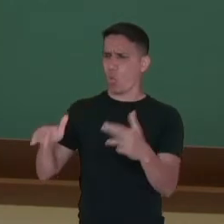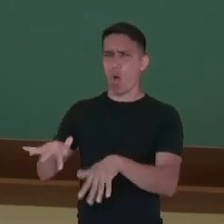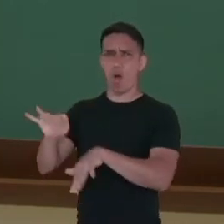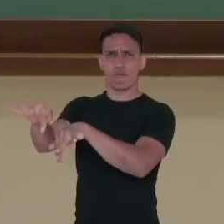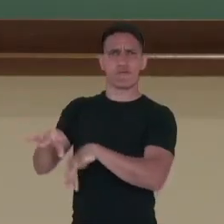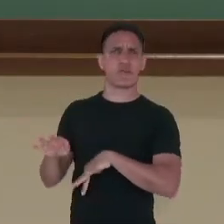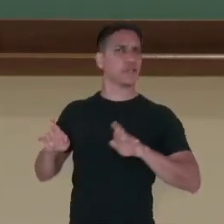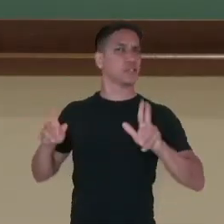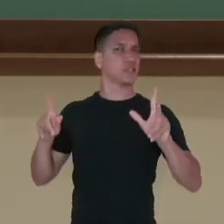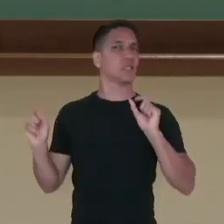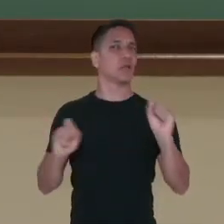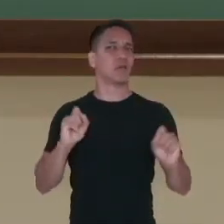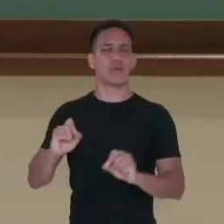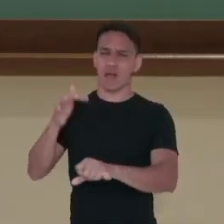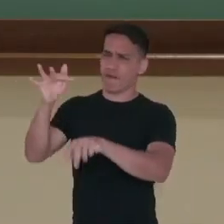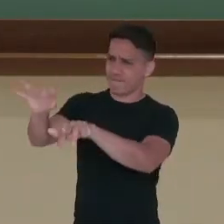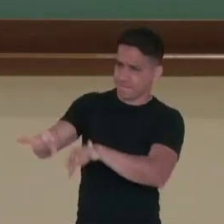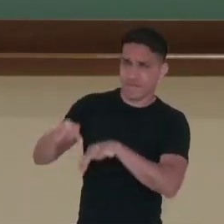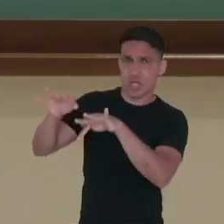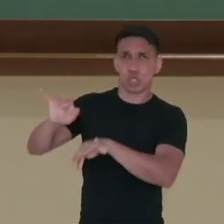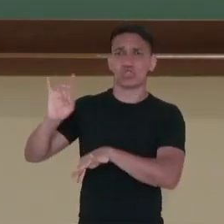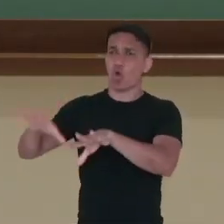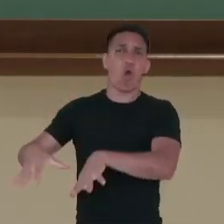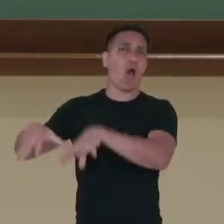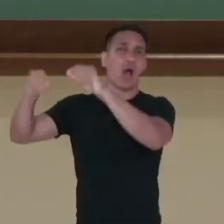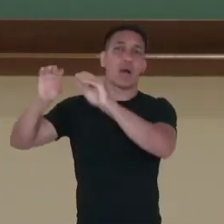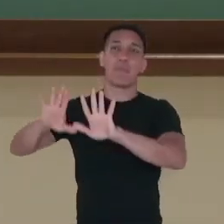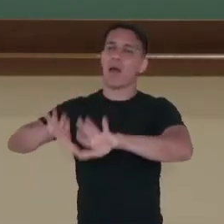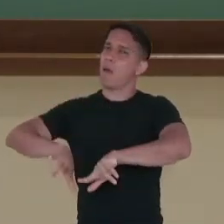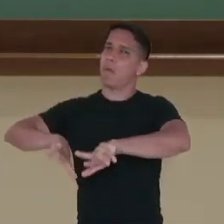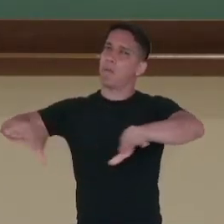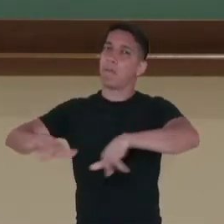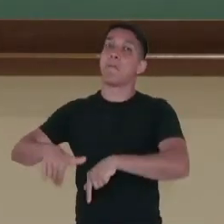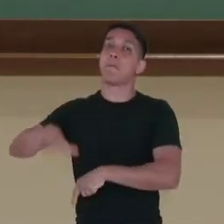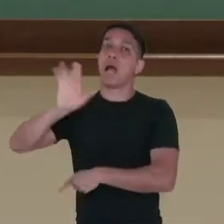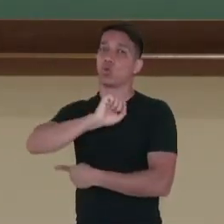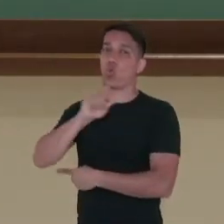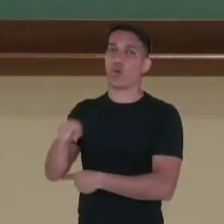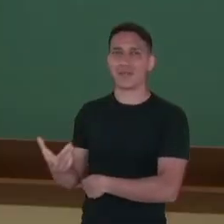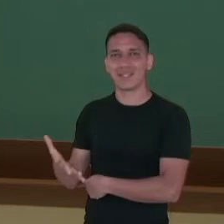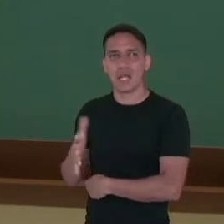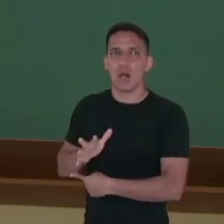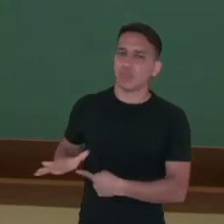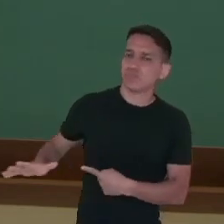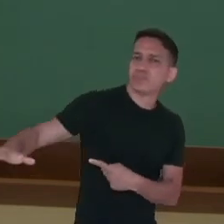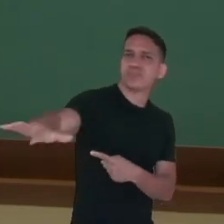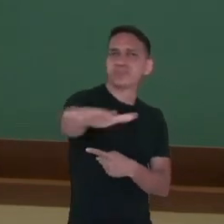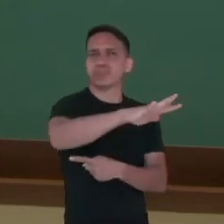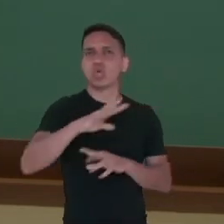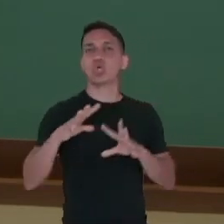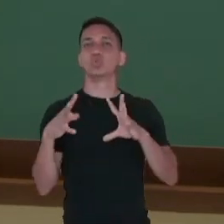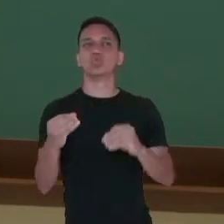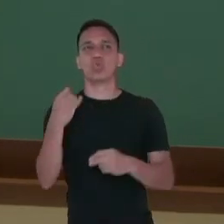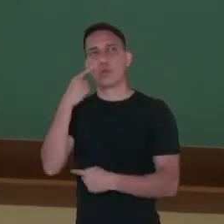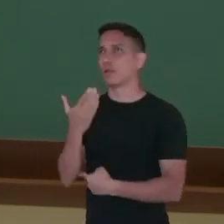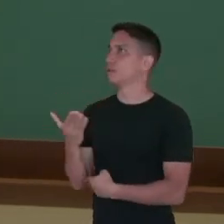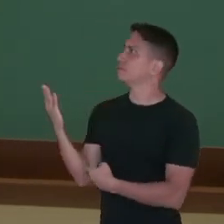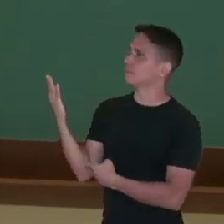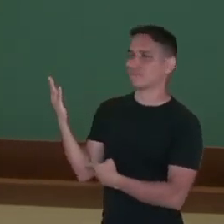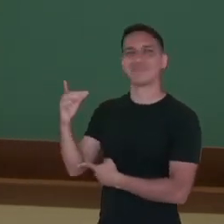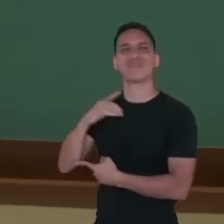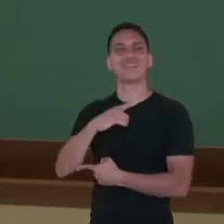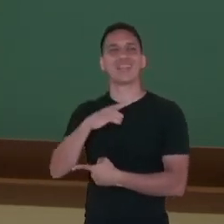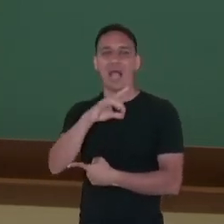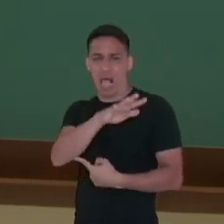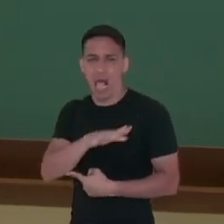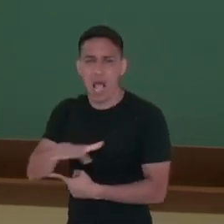outras pessoas confundem colocando o feudo como se fosse só o castelo, mas ele é muito mais do que isso, né? Ele engloba tudo isso, ele é um complexo. Ele engloba as